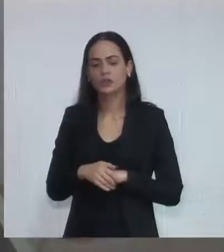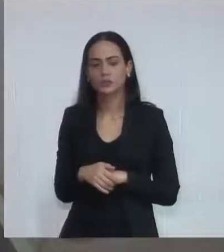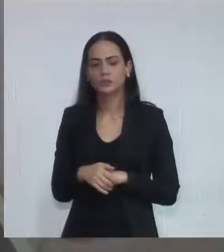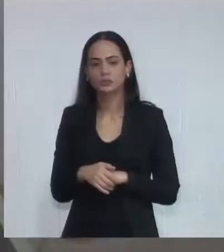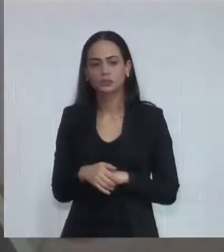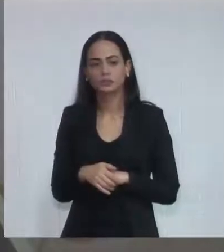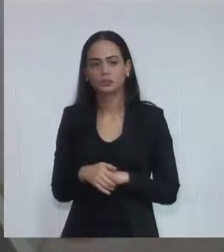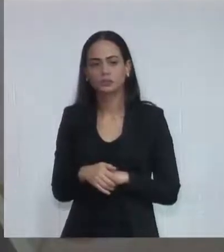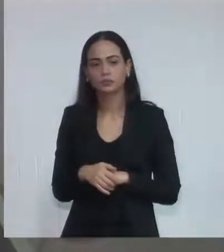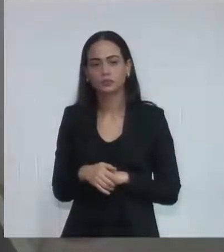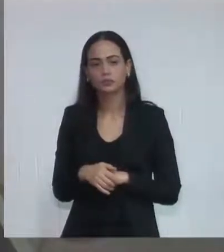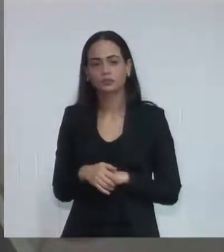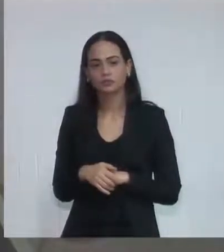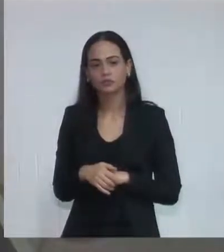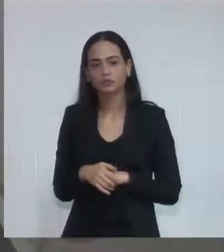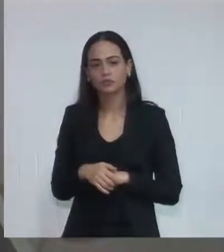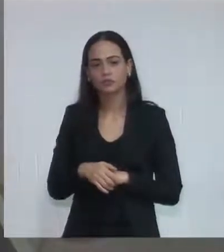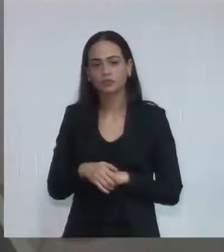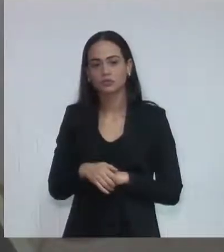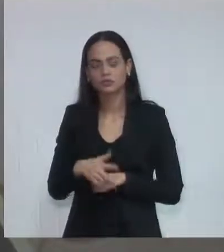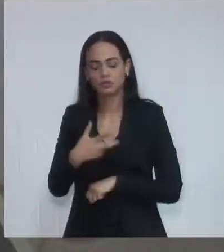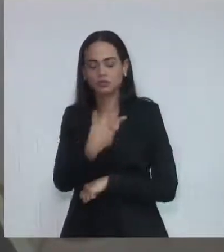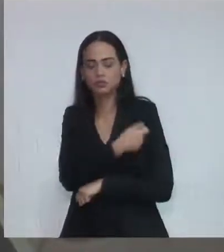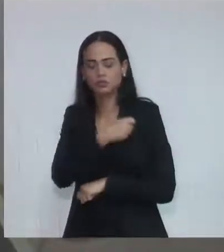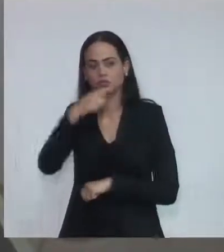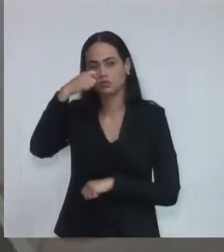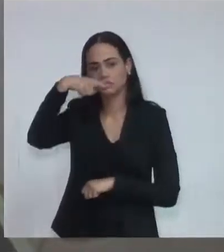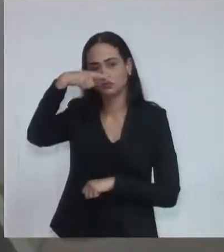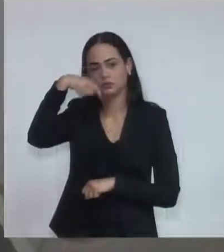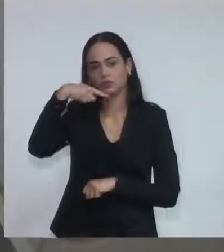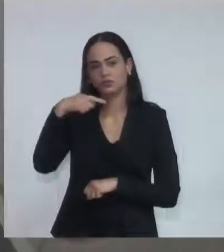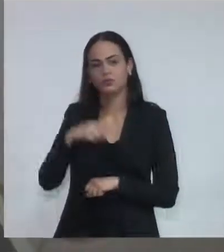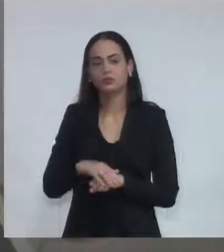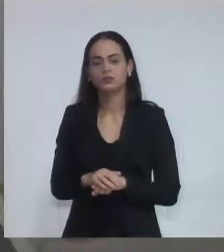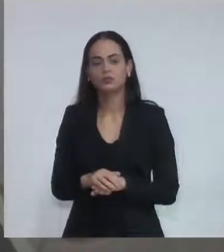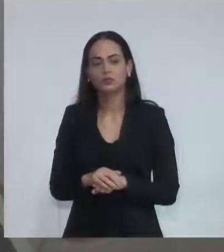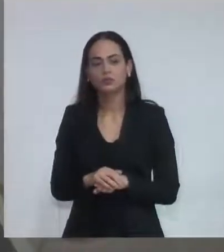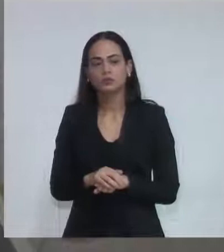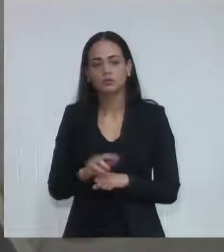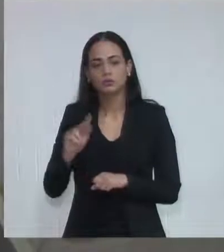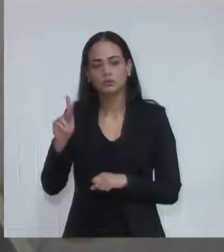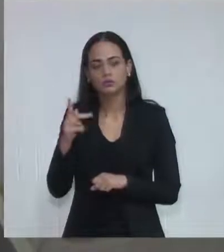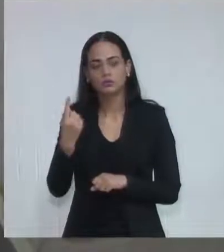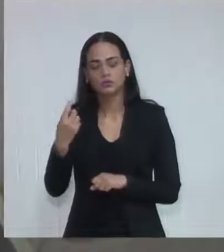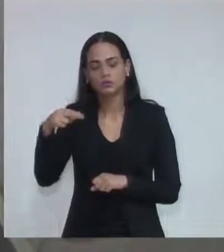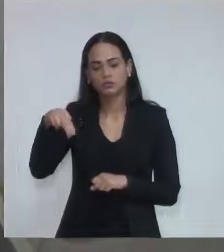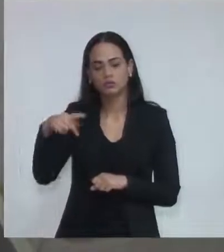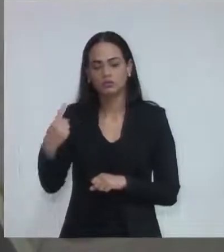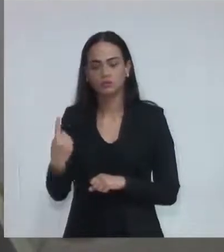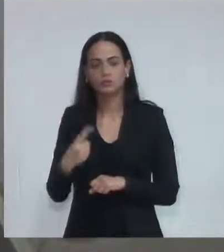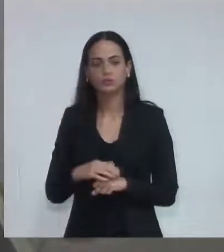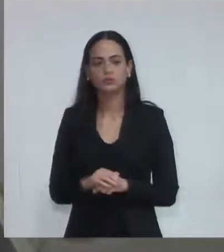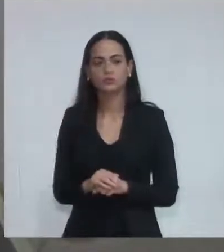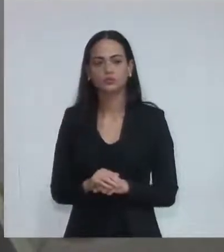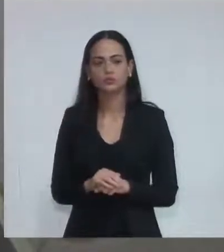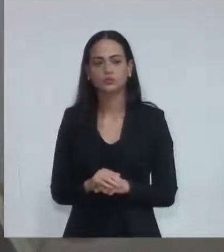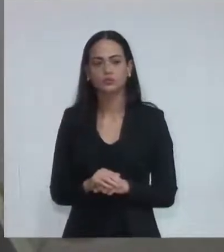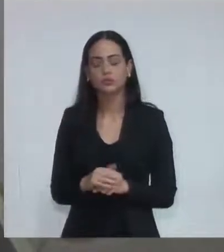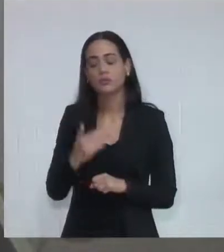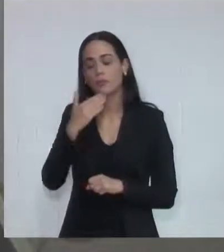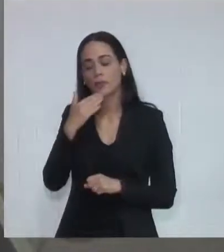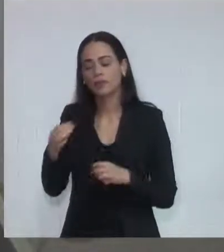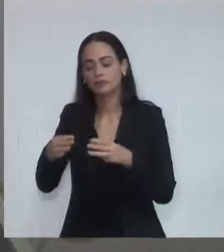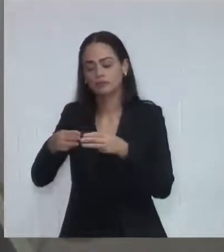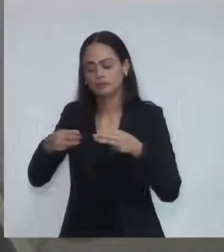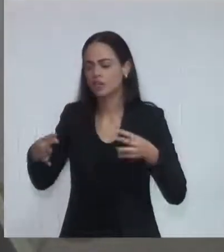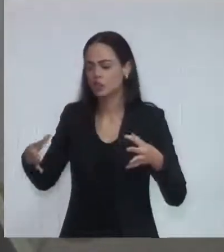da vacina, da gripe H1N1, né? Bom, então peço também que seja votado favorável